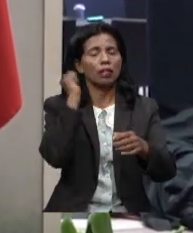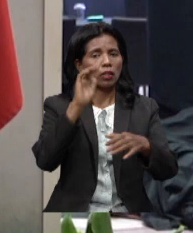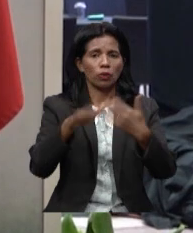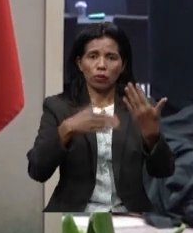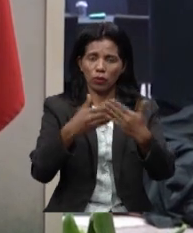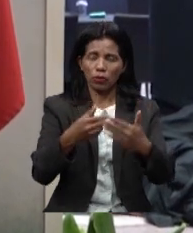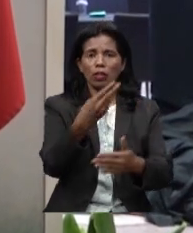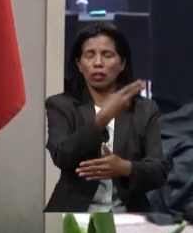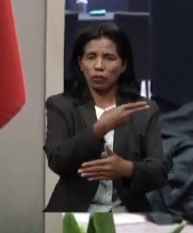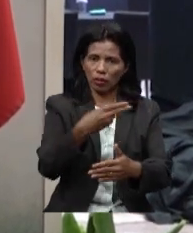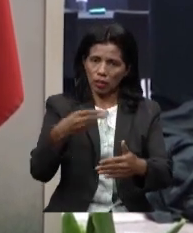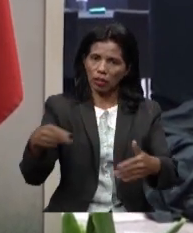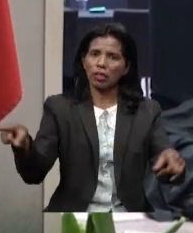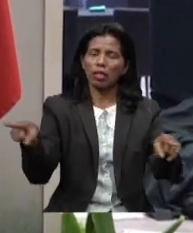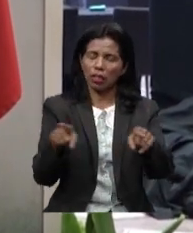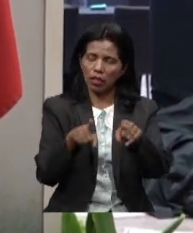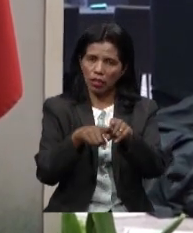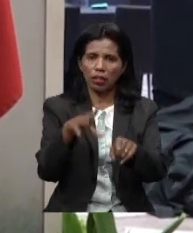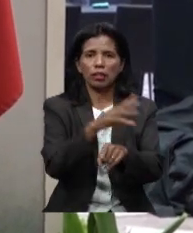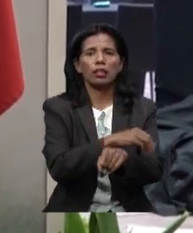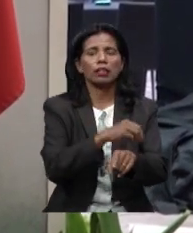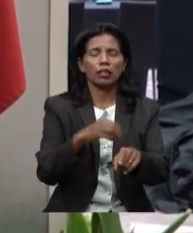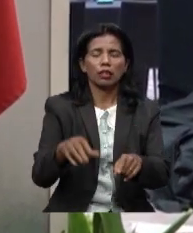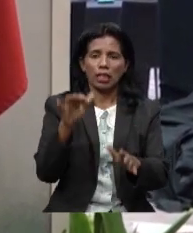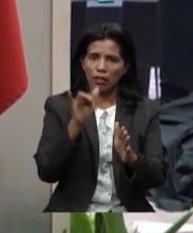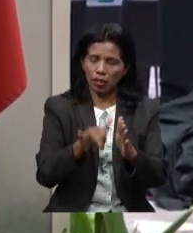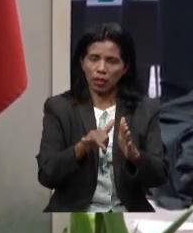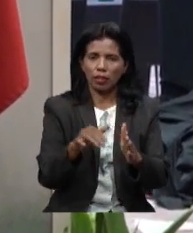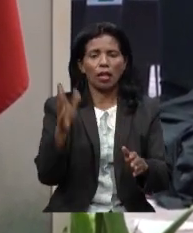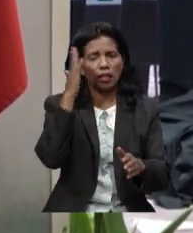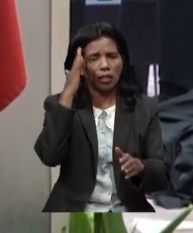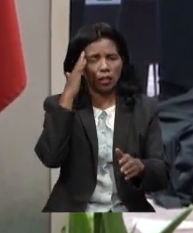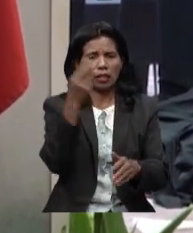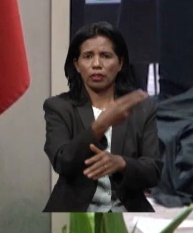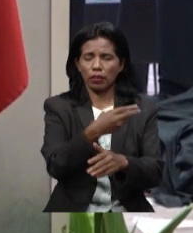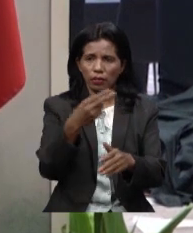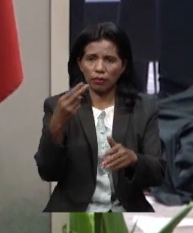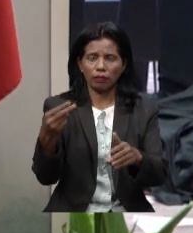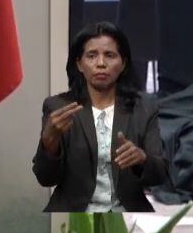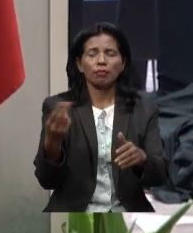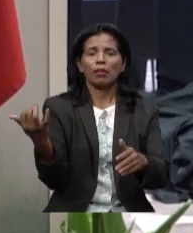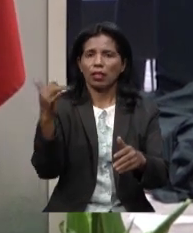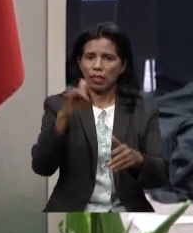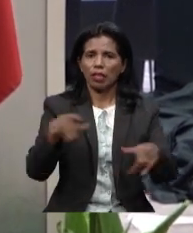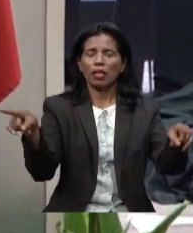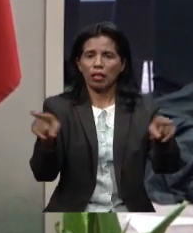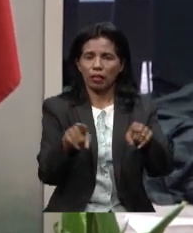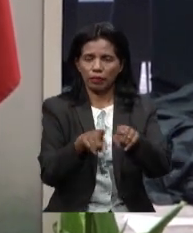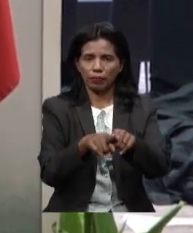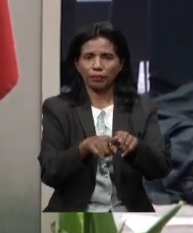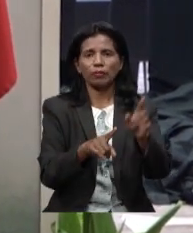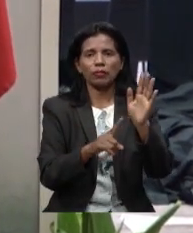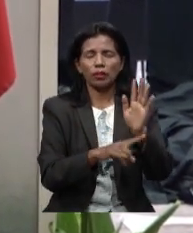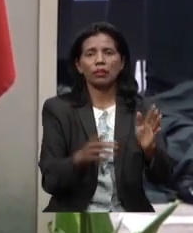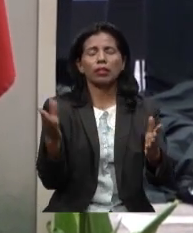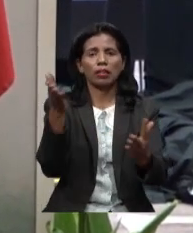Indonésia rasika ne santuan ruma atene kata ke Indonésia di radau siransa chairman ba iha